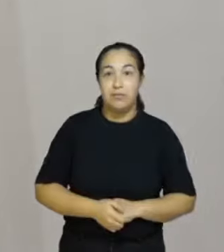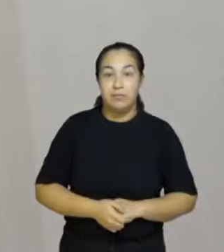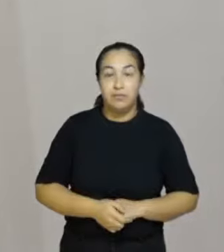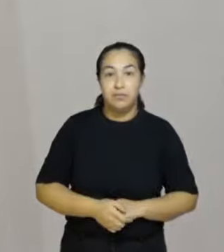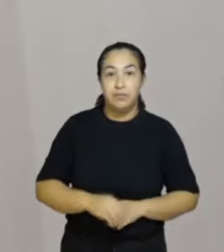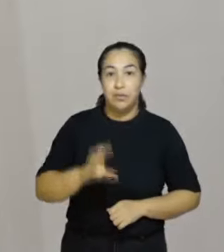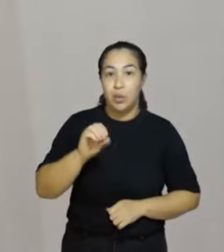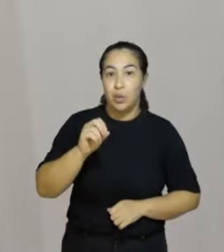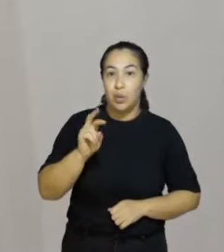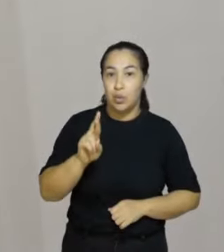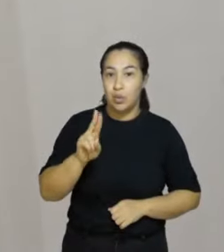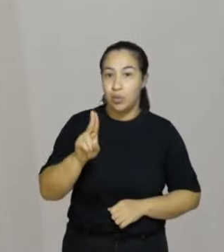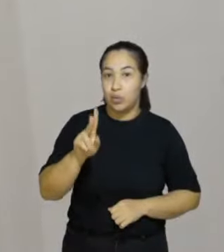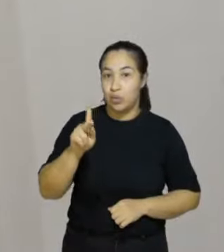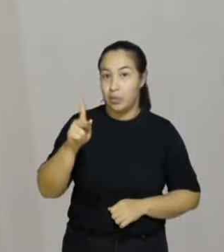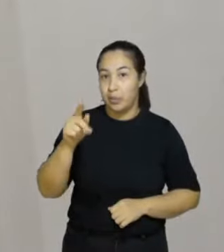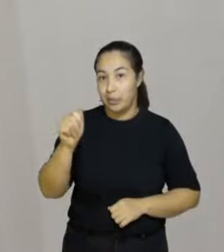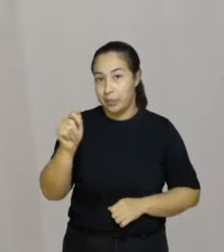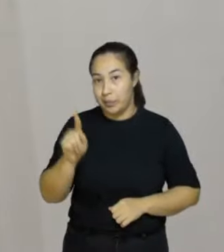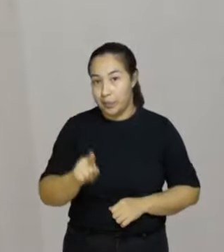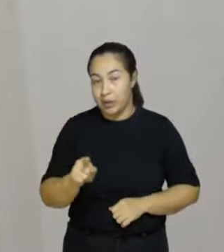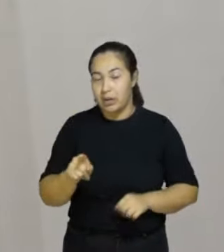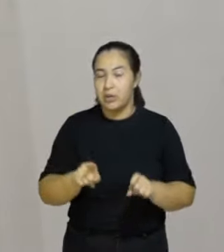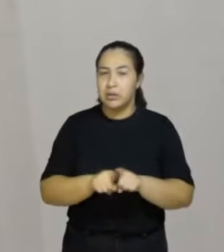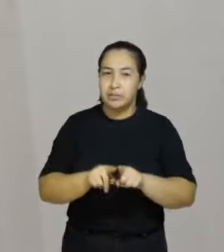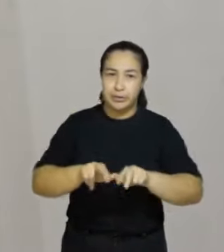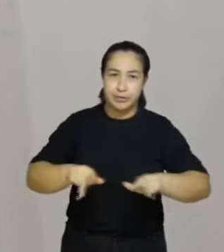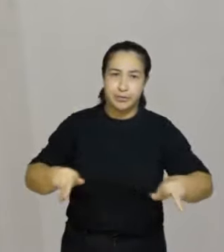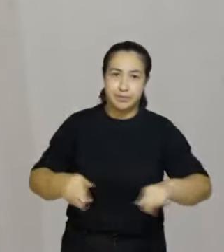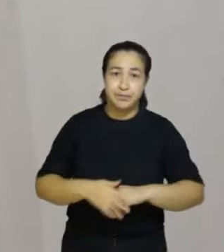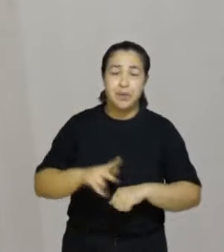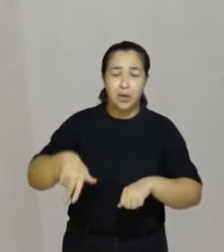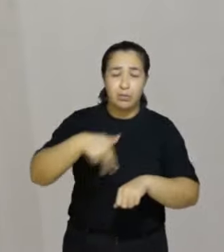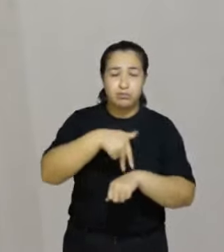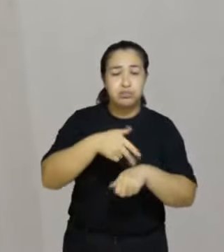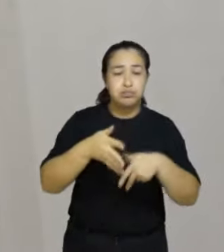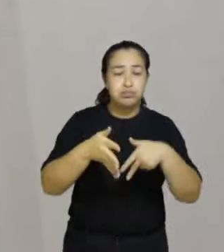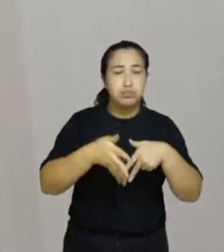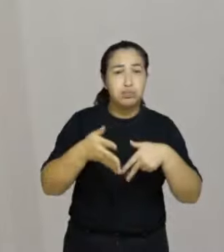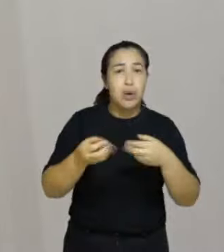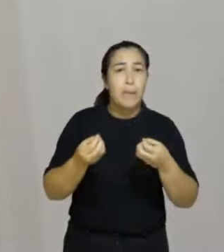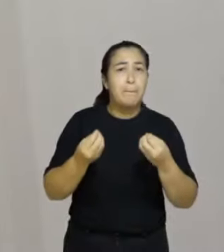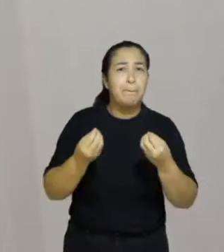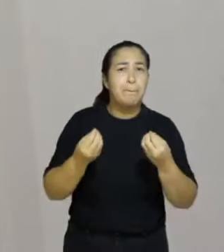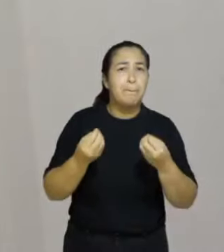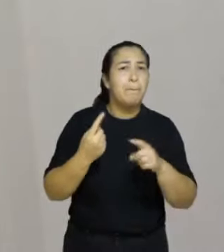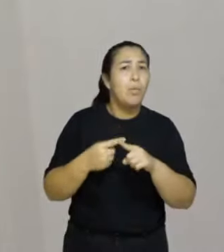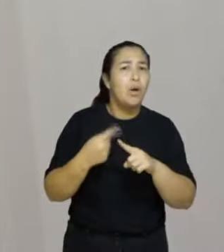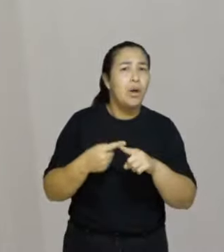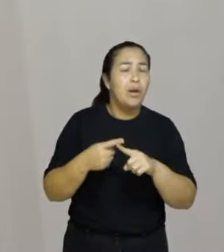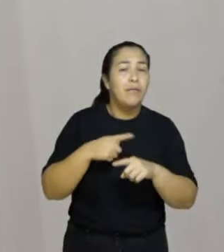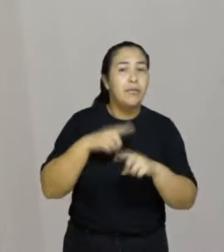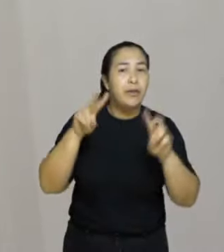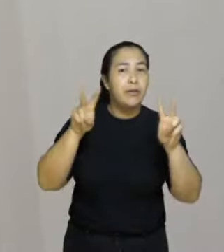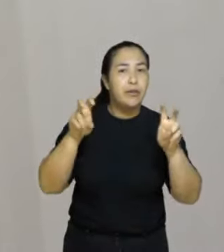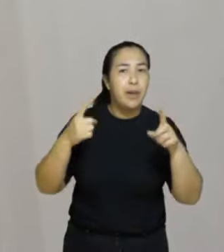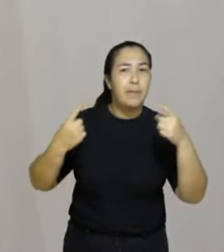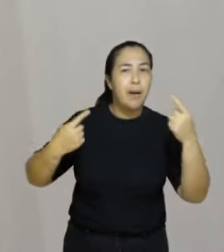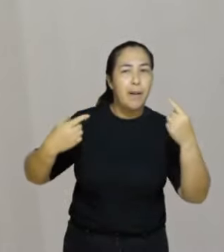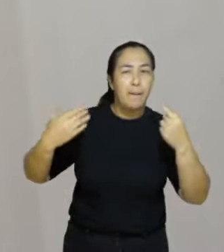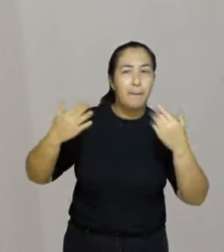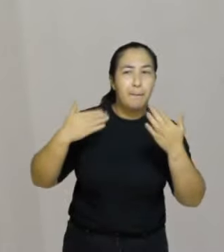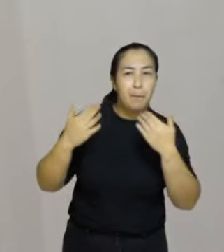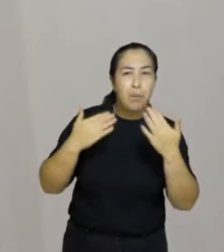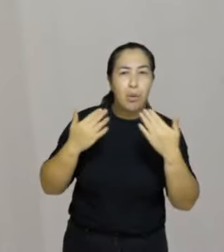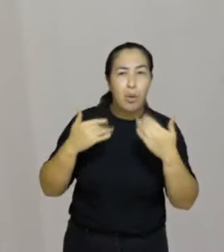aí pela visita. O que me traz hoje aqui é um assunto que está sendo muito debatido neste momento